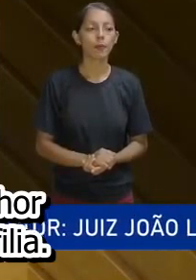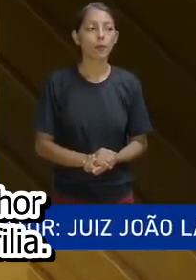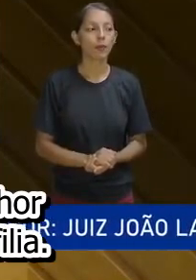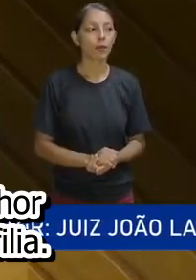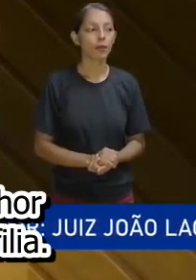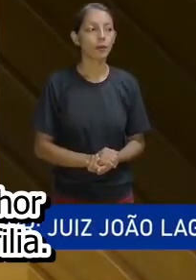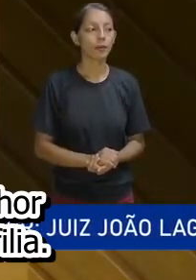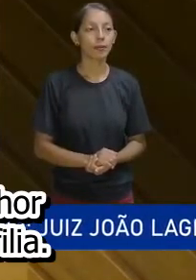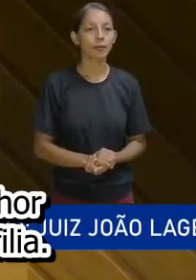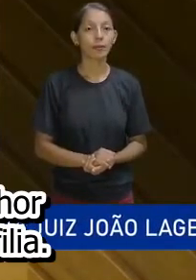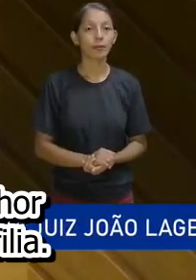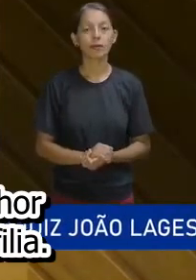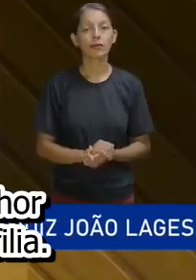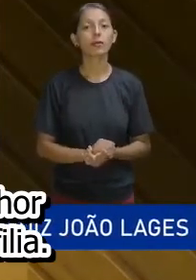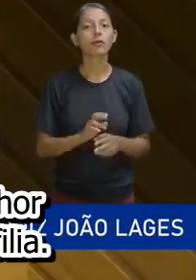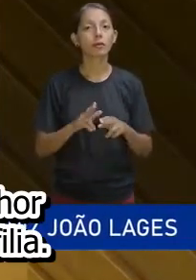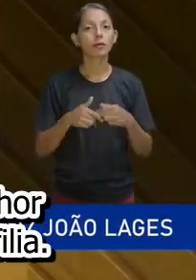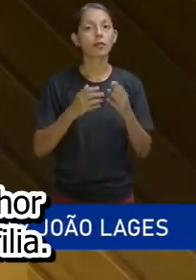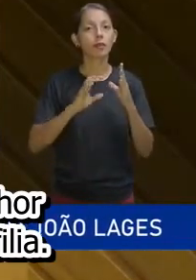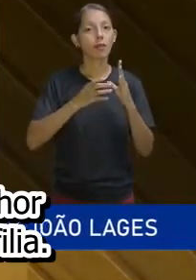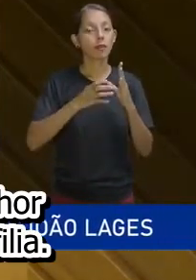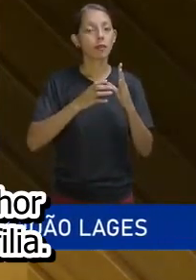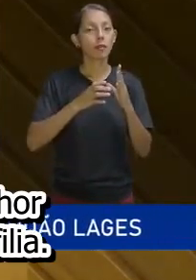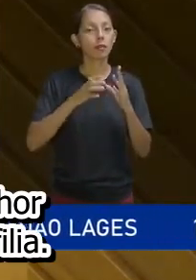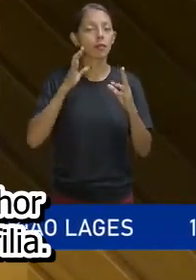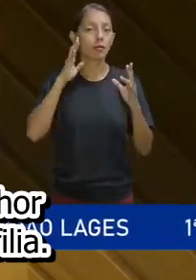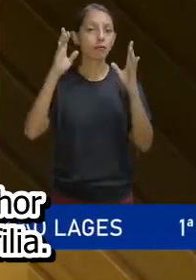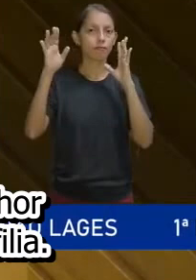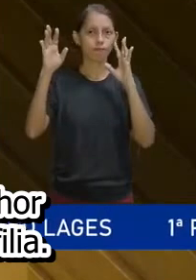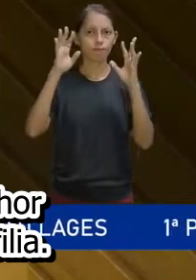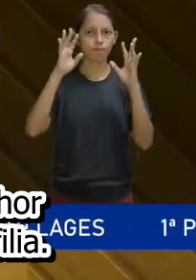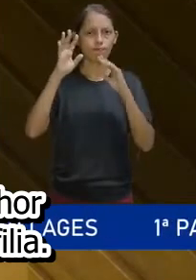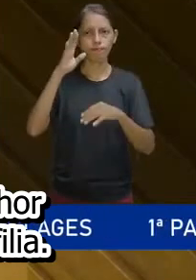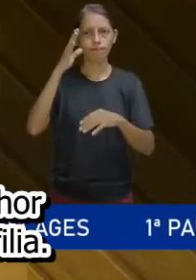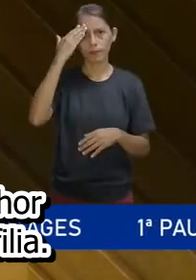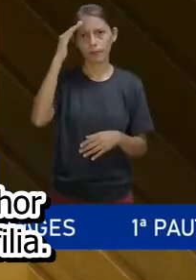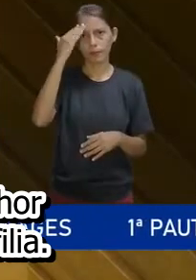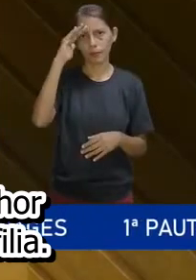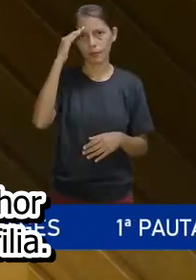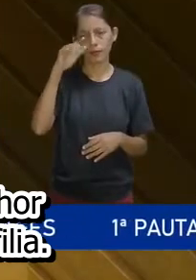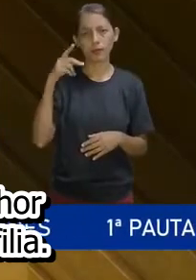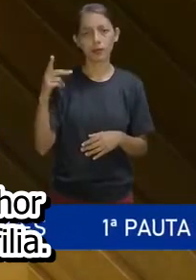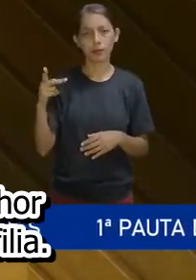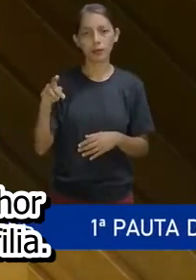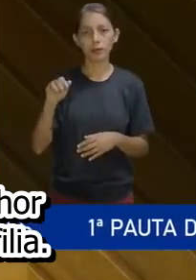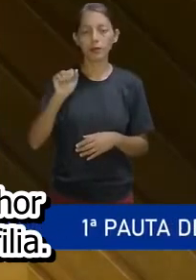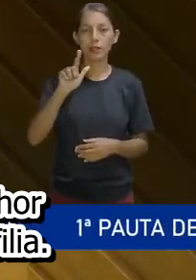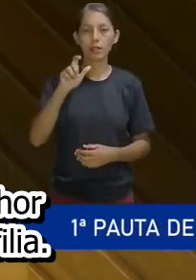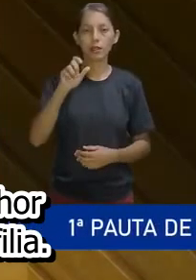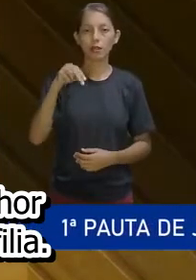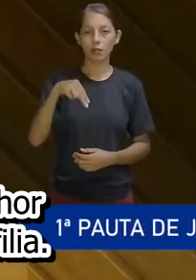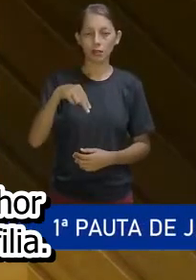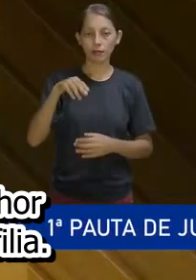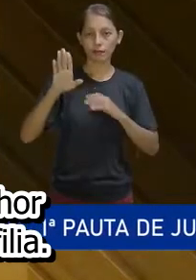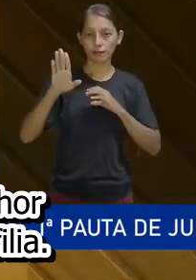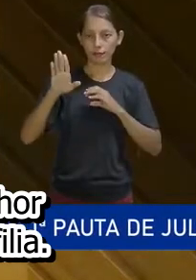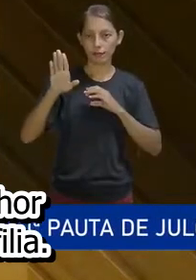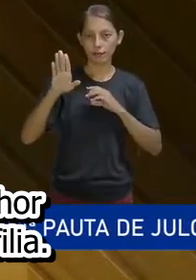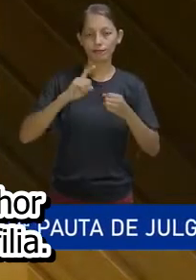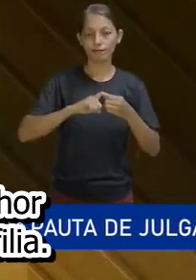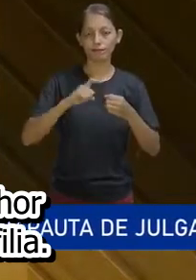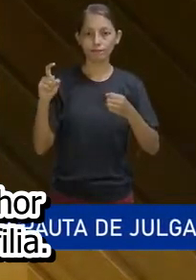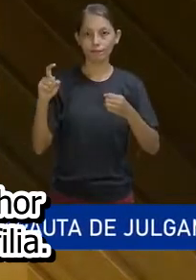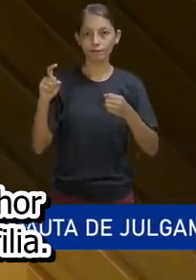O partido concluiu, Vossa Excelência, o pedido de desfiliação do senhor Alan Patrick e inseriu as informações no